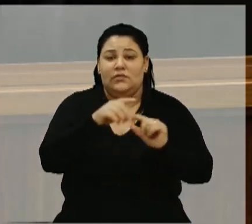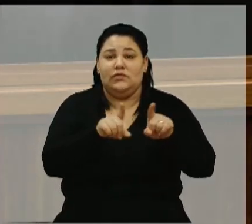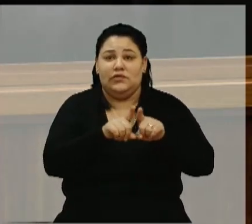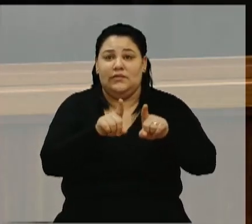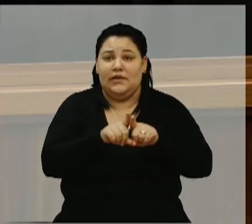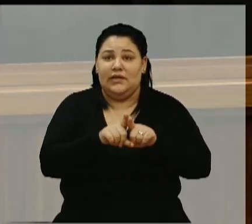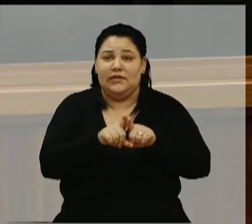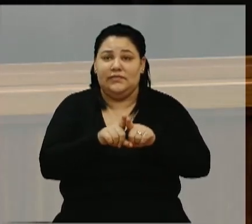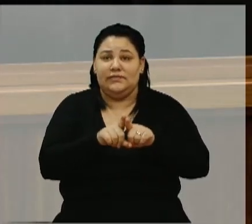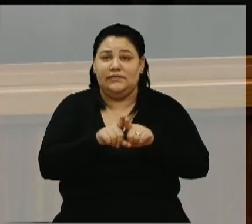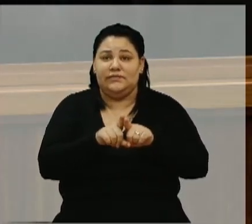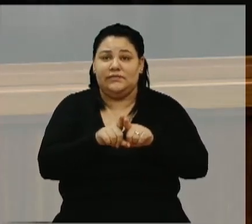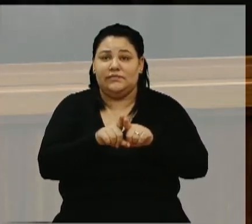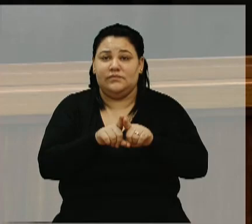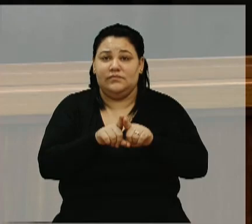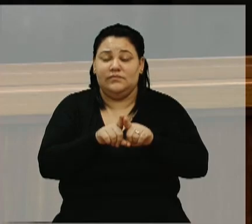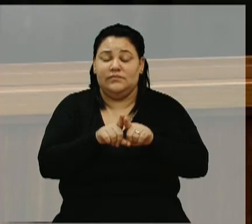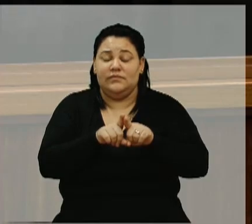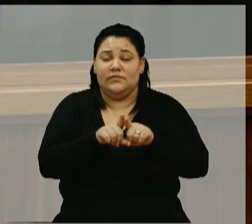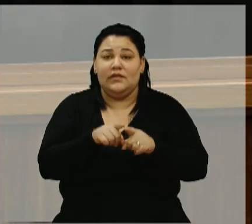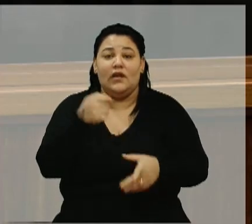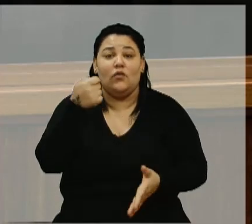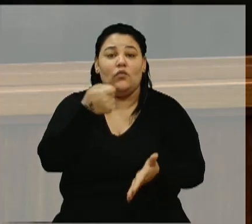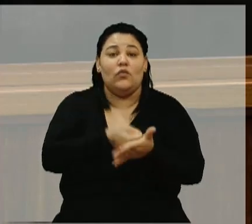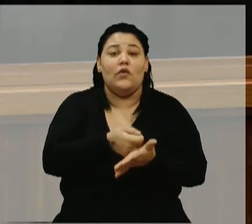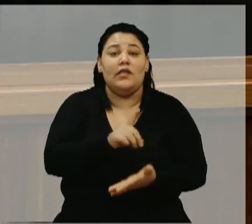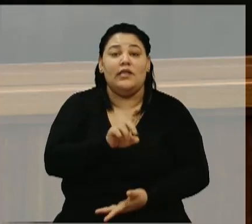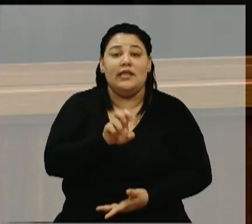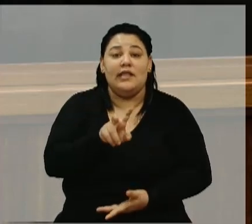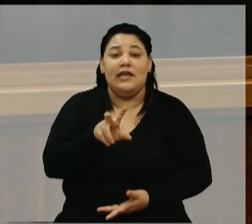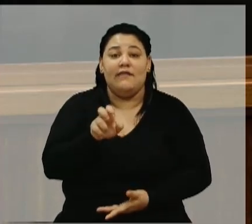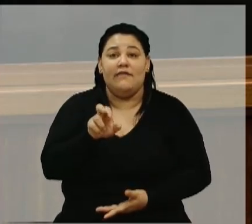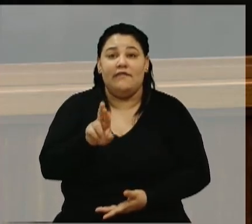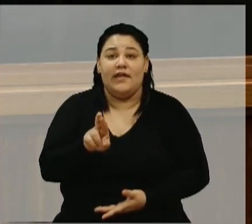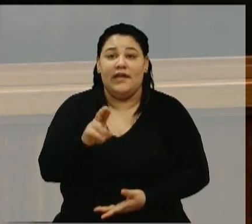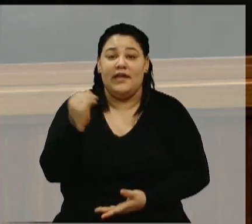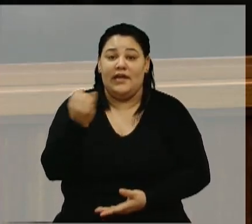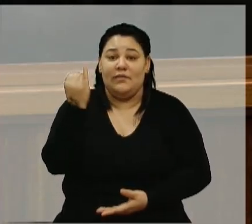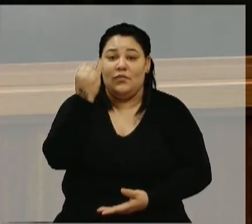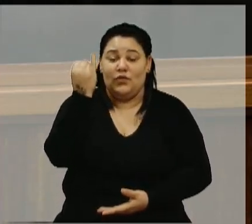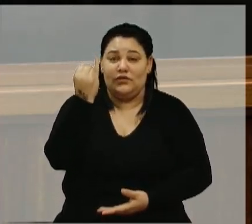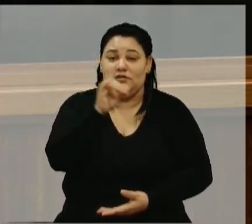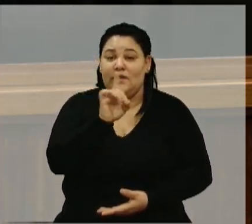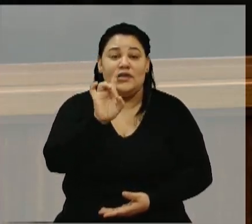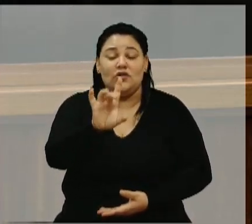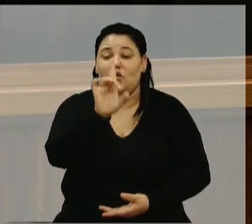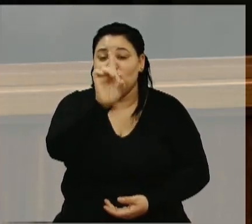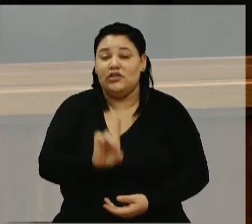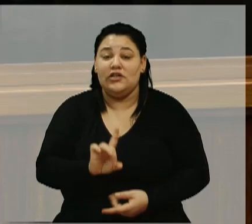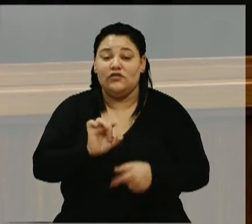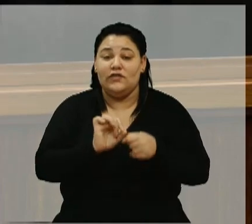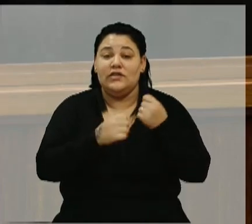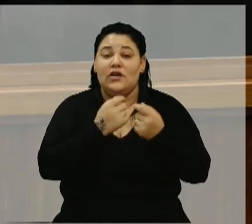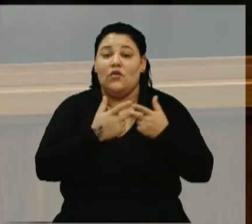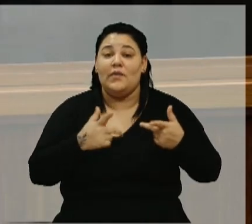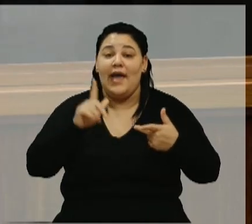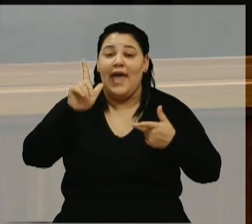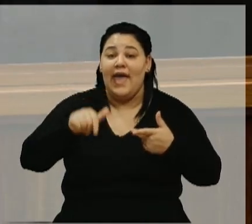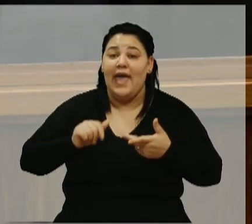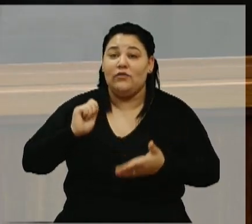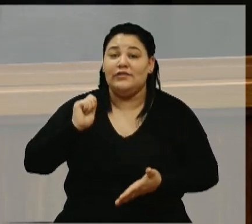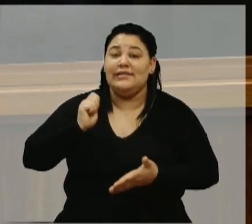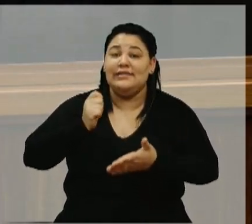o dever. É importante a gente prestar atenção nessa placa. Não é só o direito de fazer algo, é o